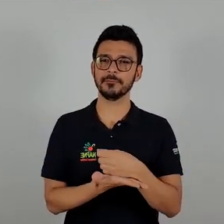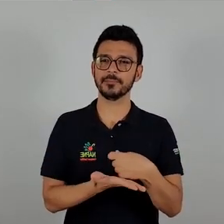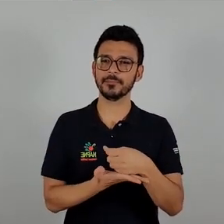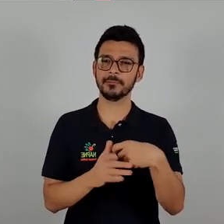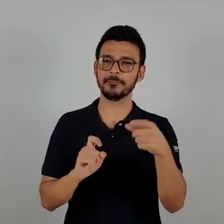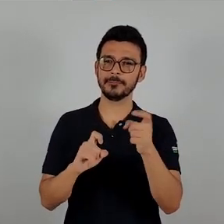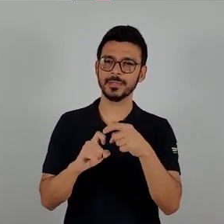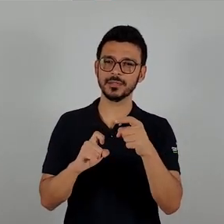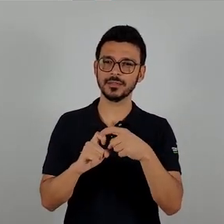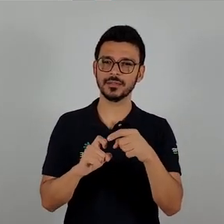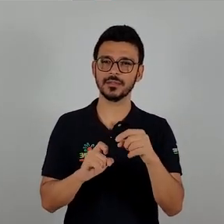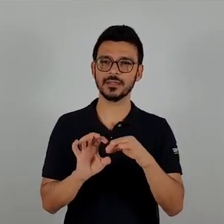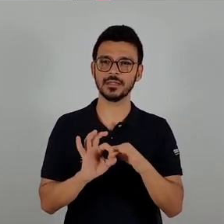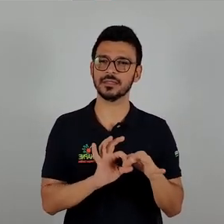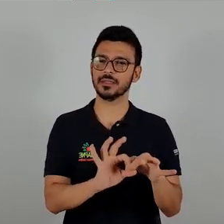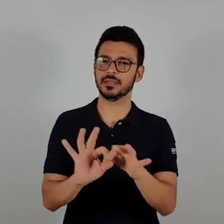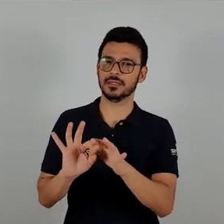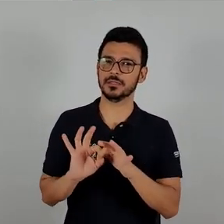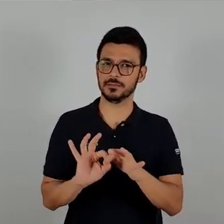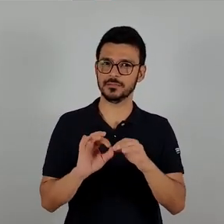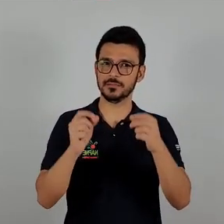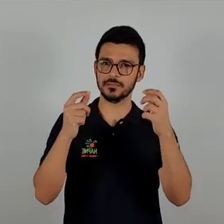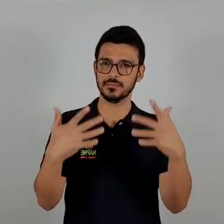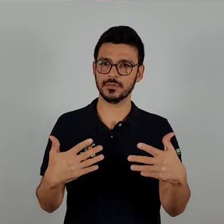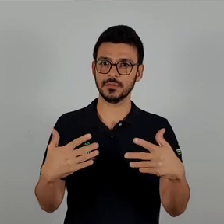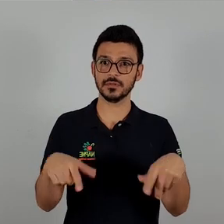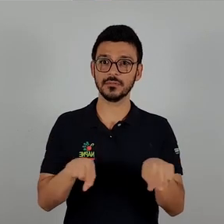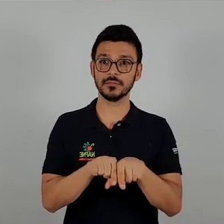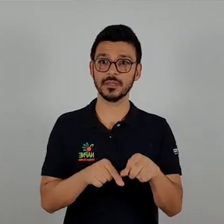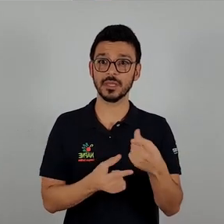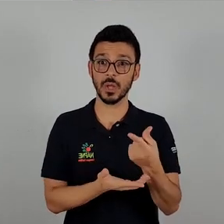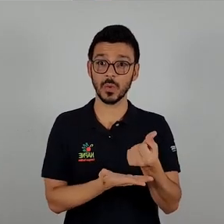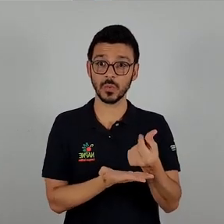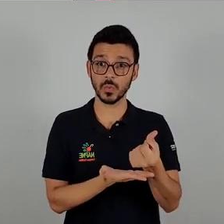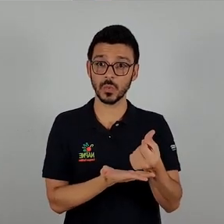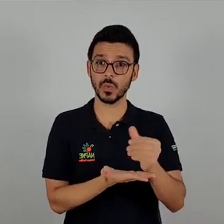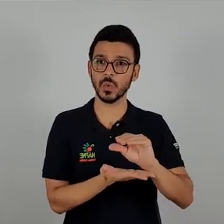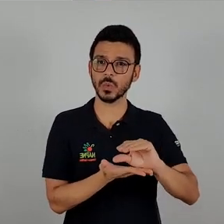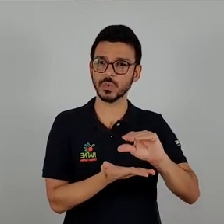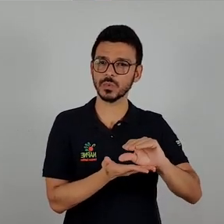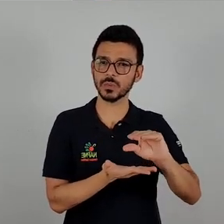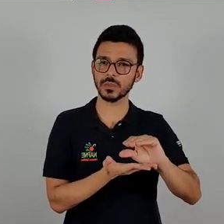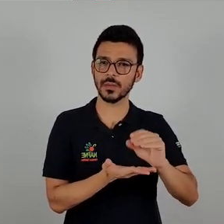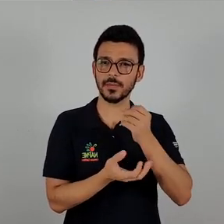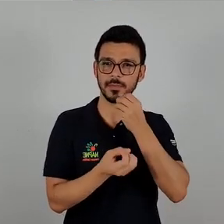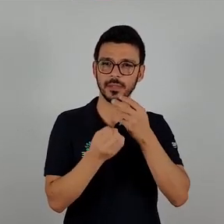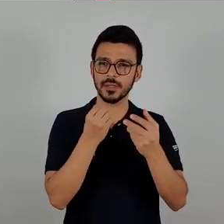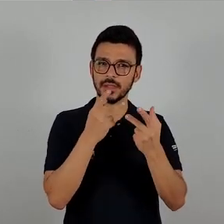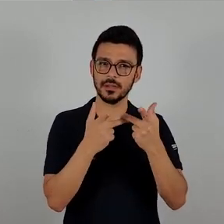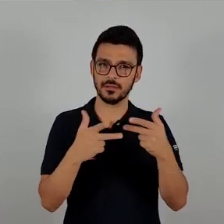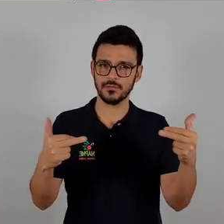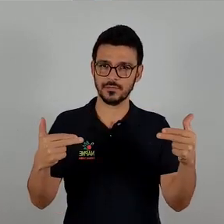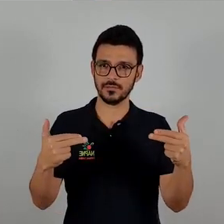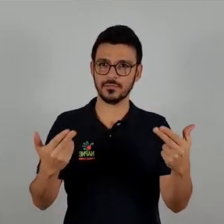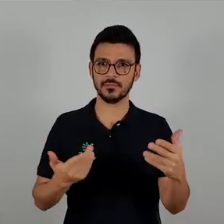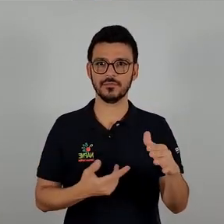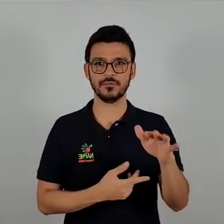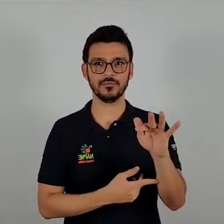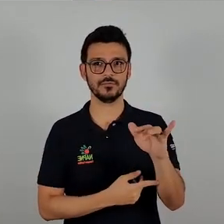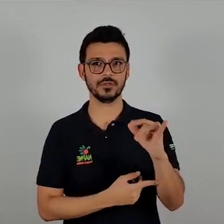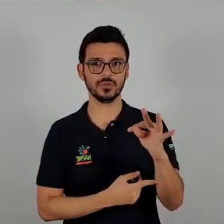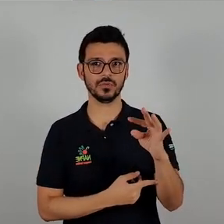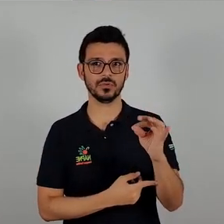o antibiótico, é menos agressiva do que o antibiótico e também a nutrição natural, ela complementa